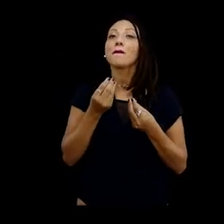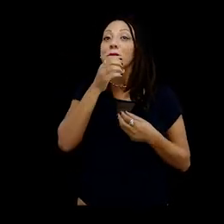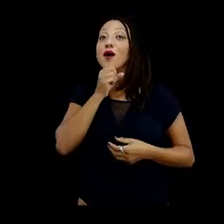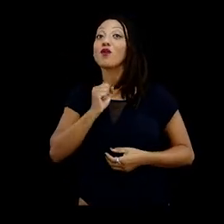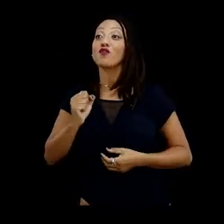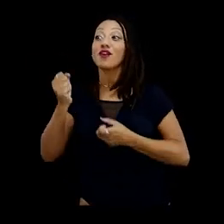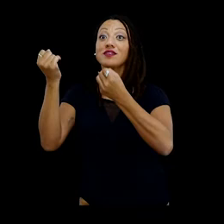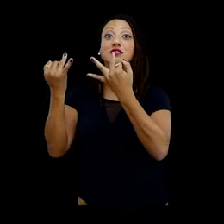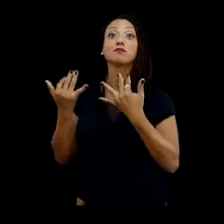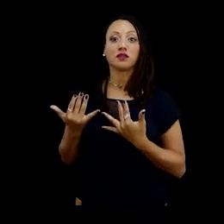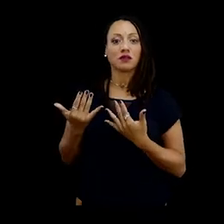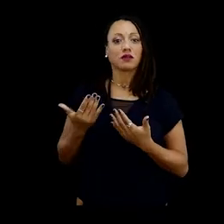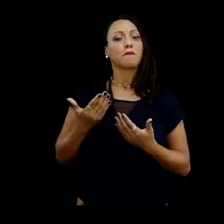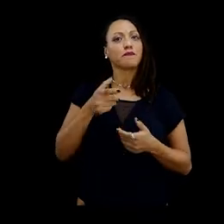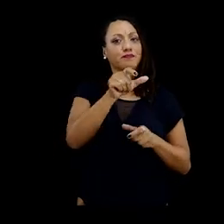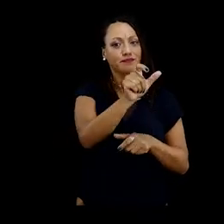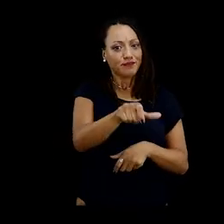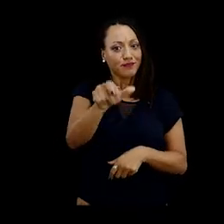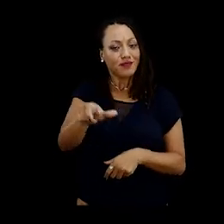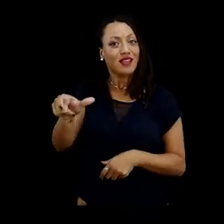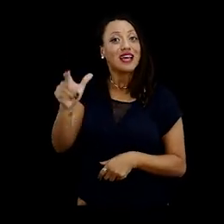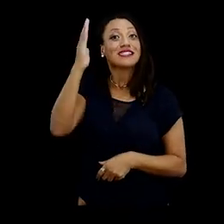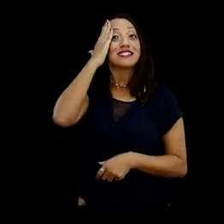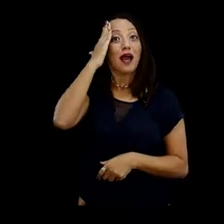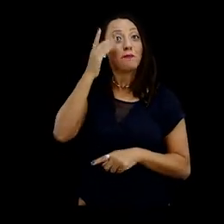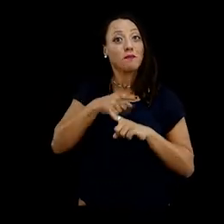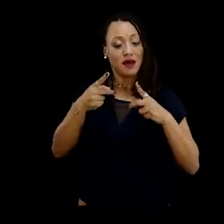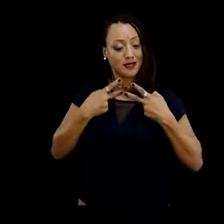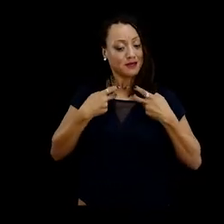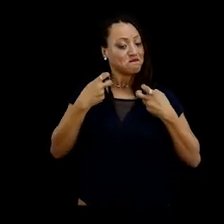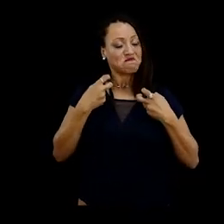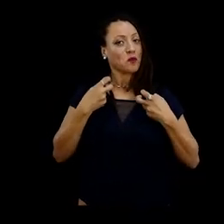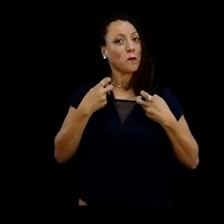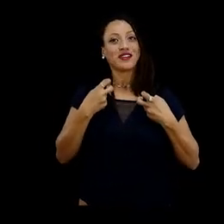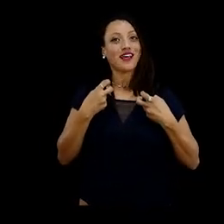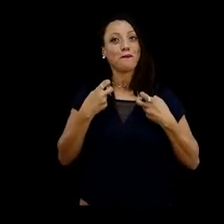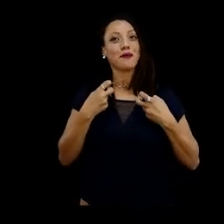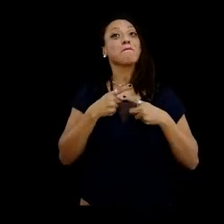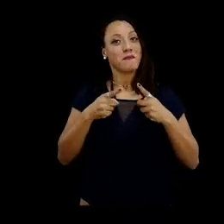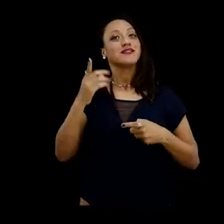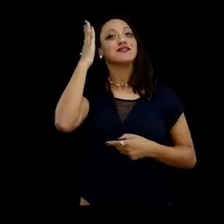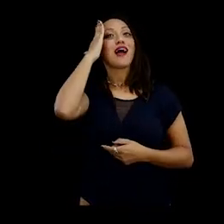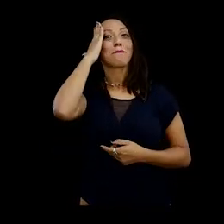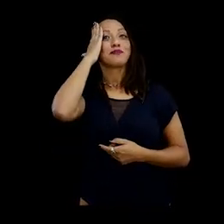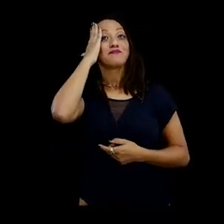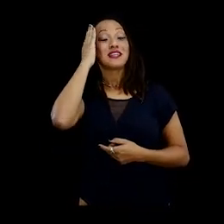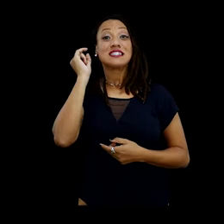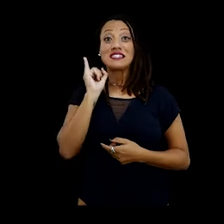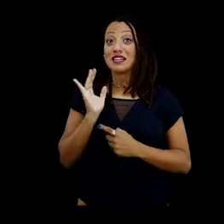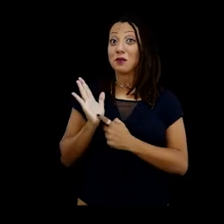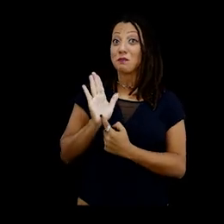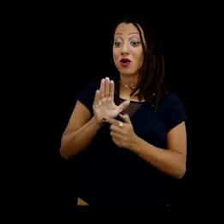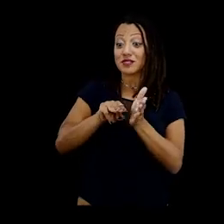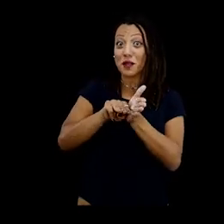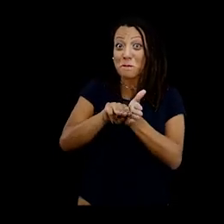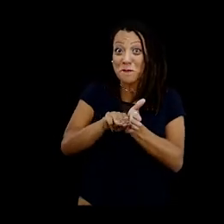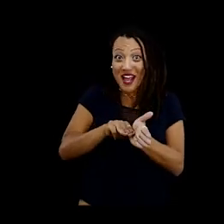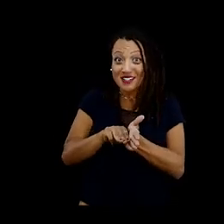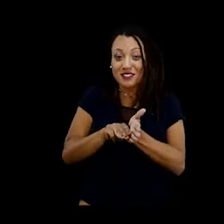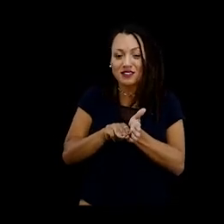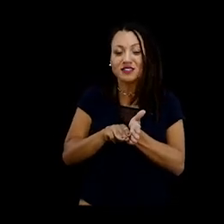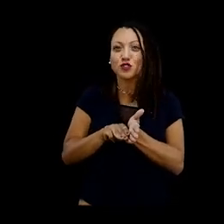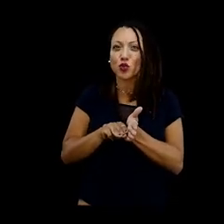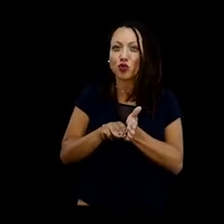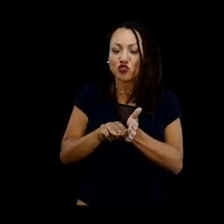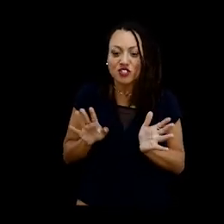diz, que eles sabem, mas muitas vezes não sabem que sabem. E quando a gente aplica esse método de hipóteses,